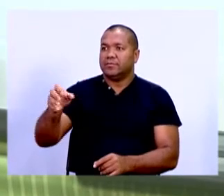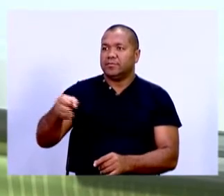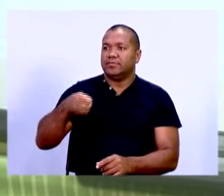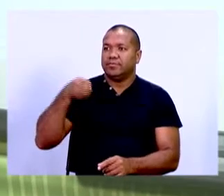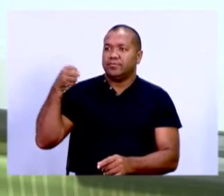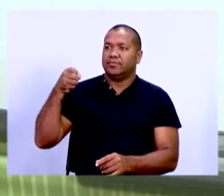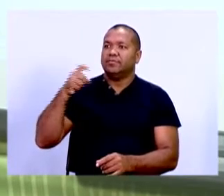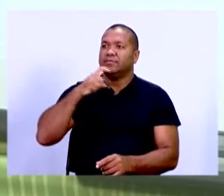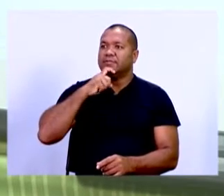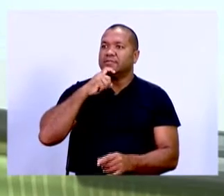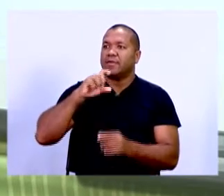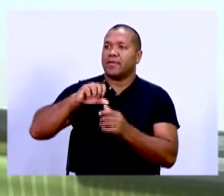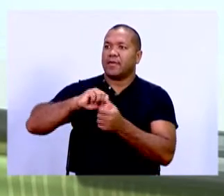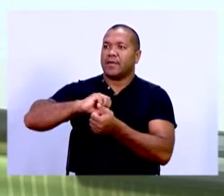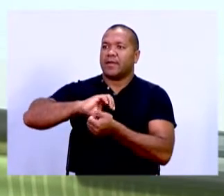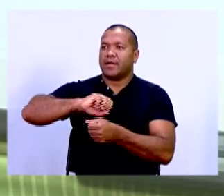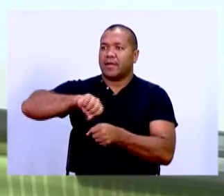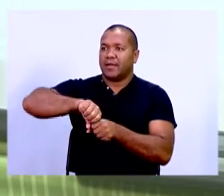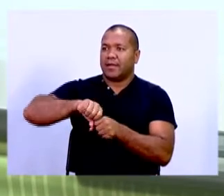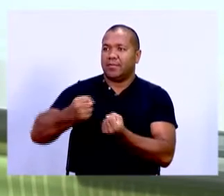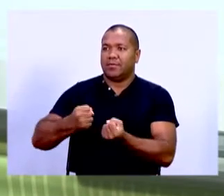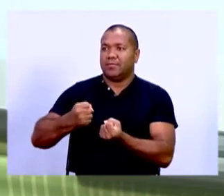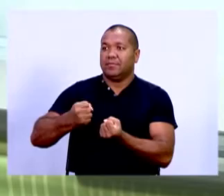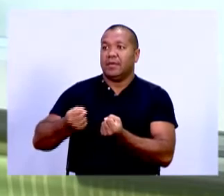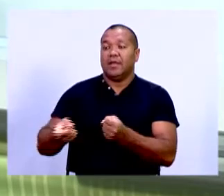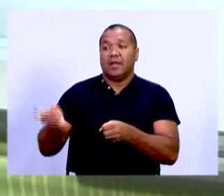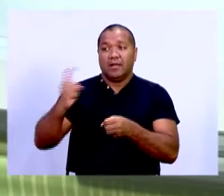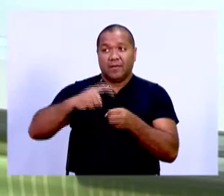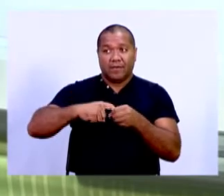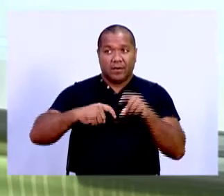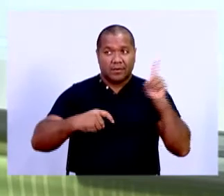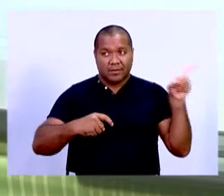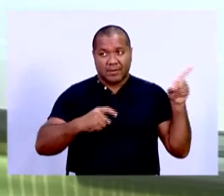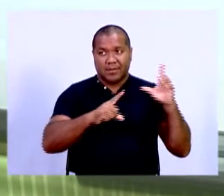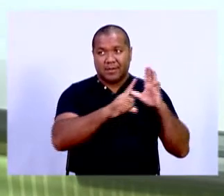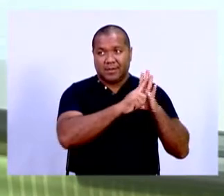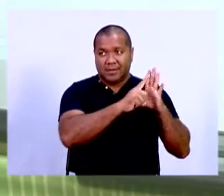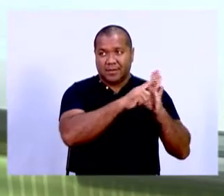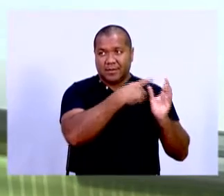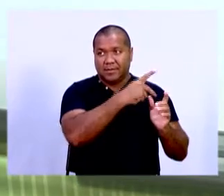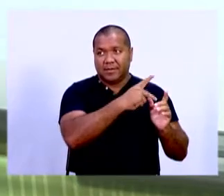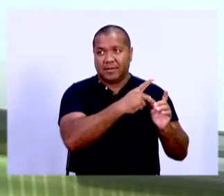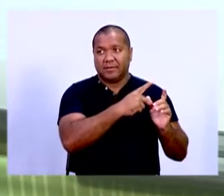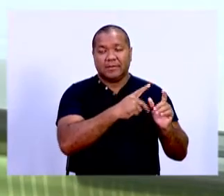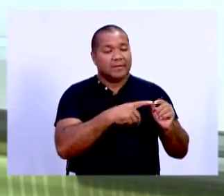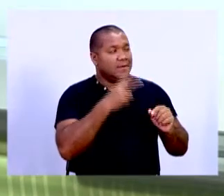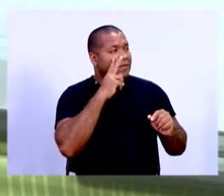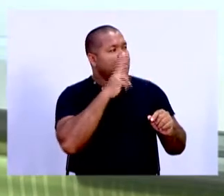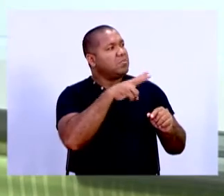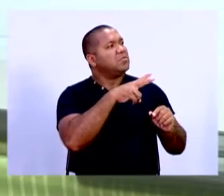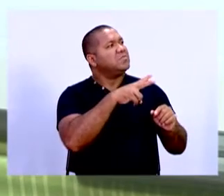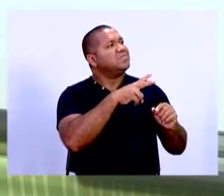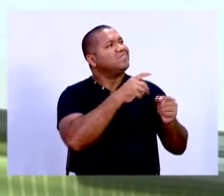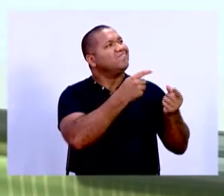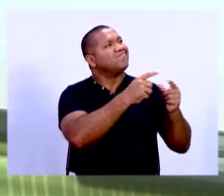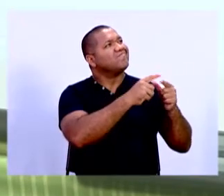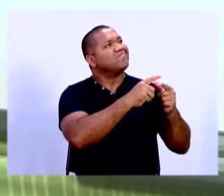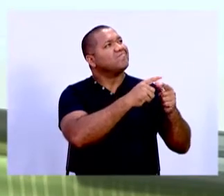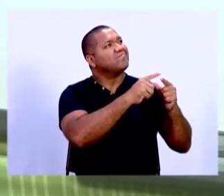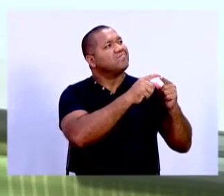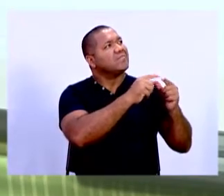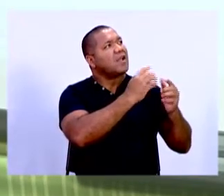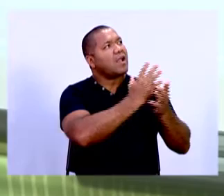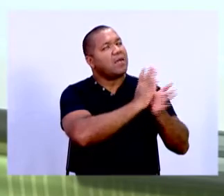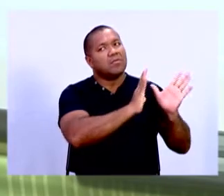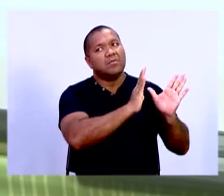essa peça da resistência. Mas essa peça não tem no estoque mais, ela acabou. O que ele vai fazer? Ele